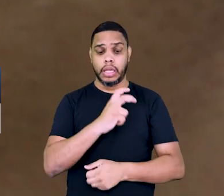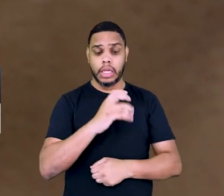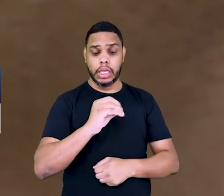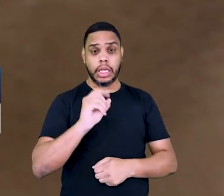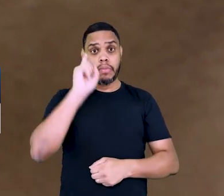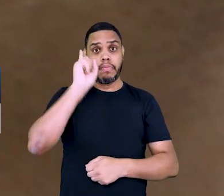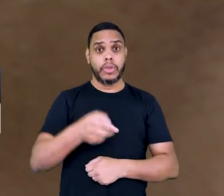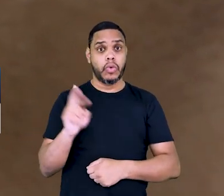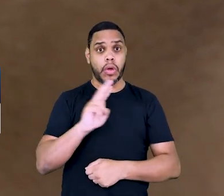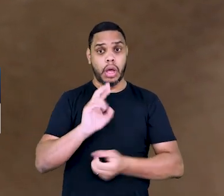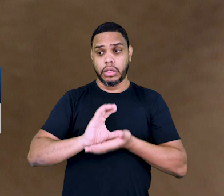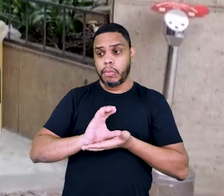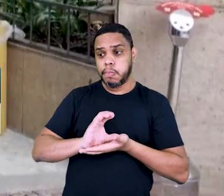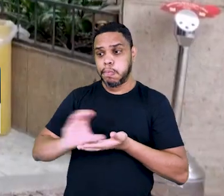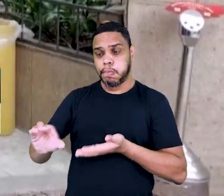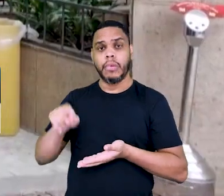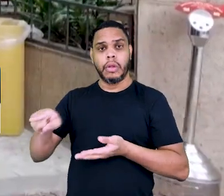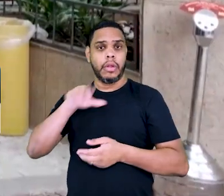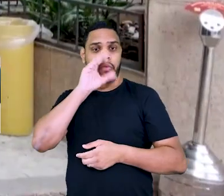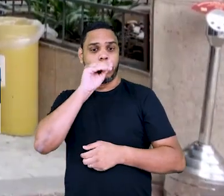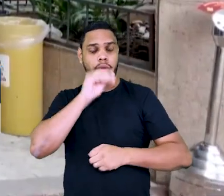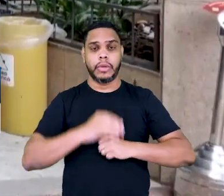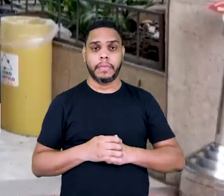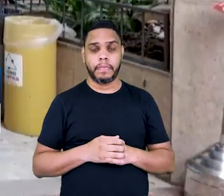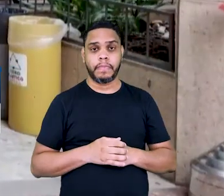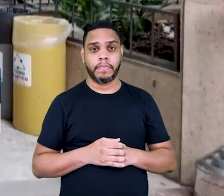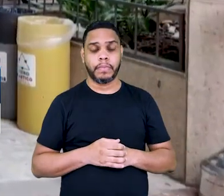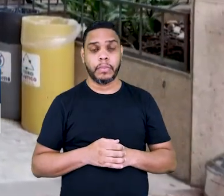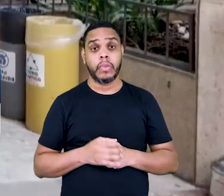de indenização ao empregado. Já o Tribunal